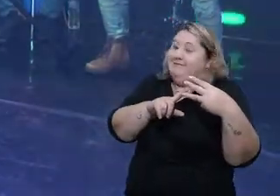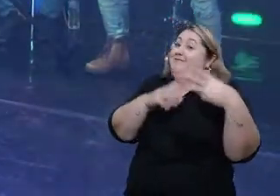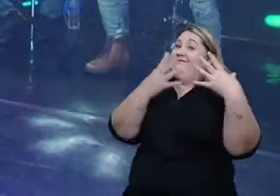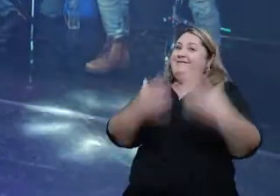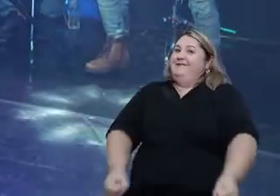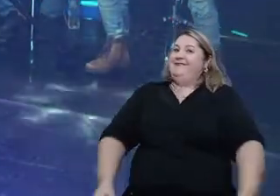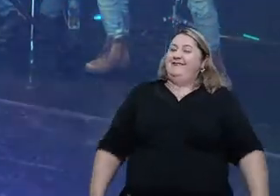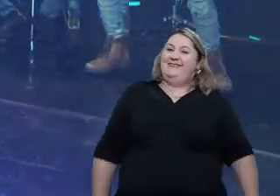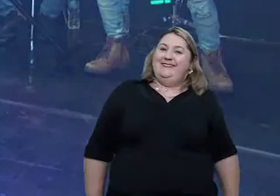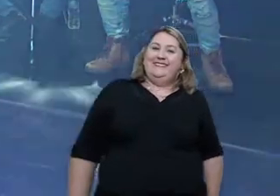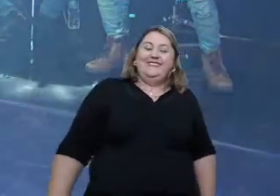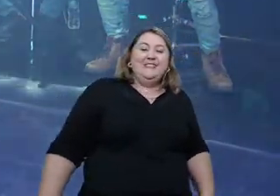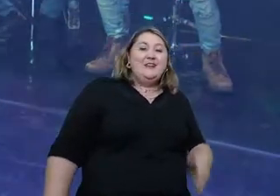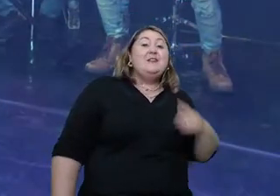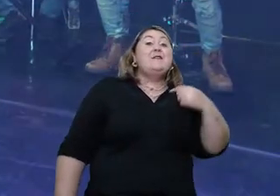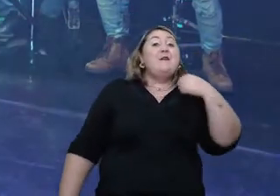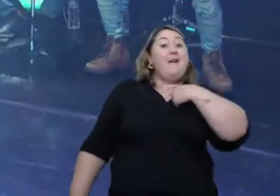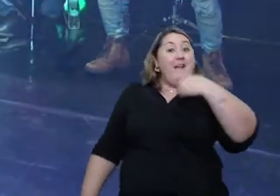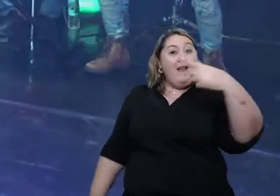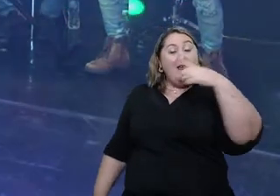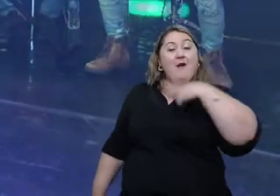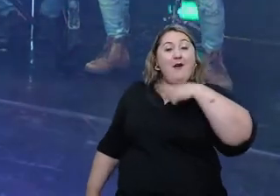três.